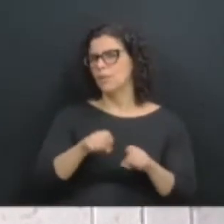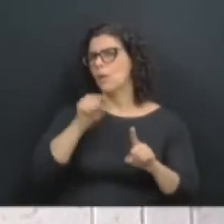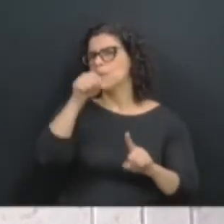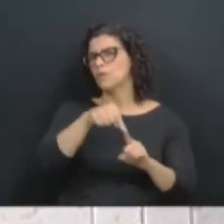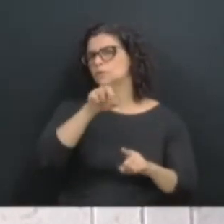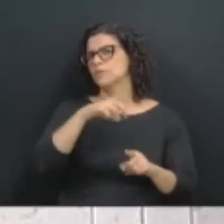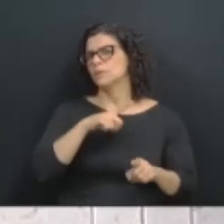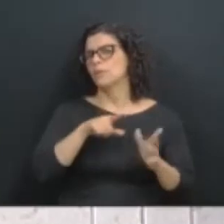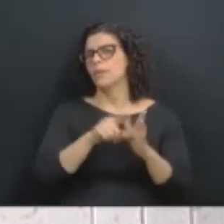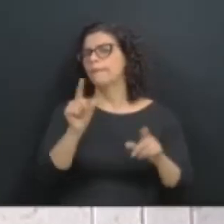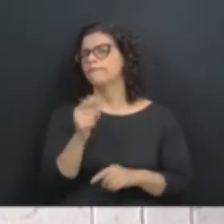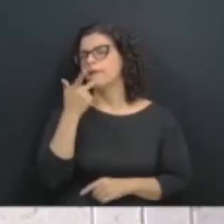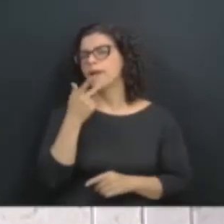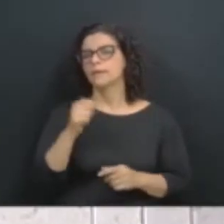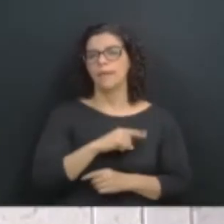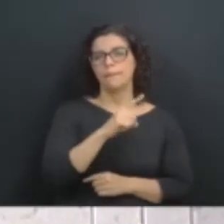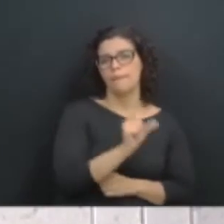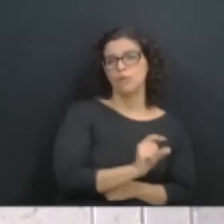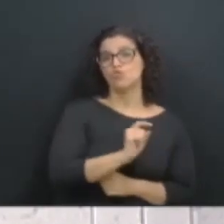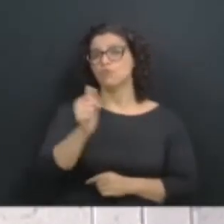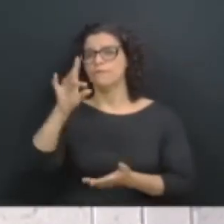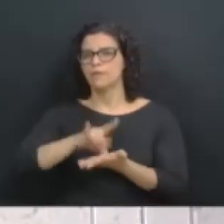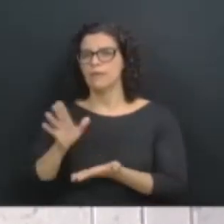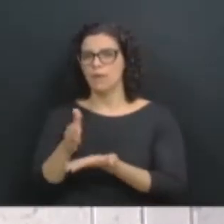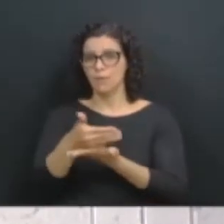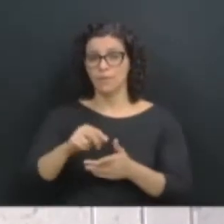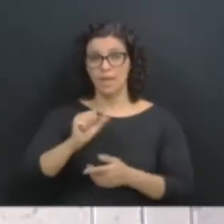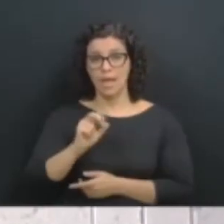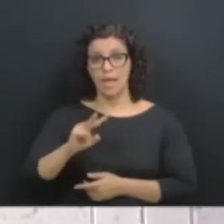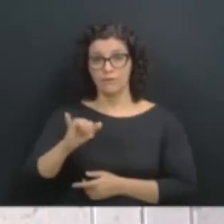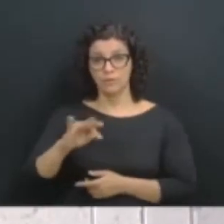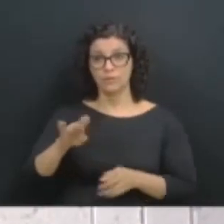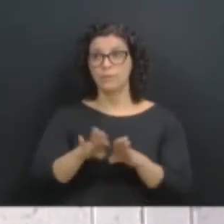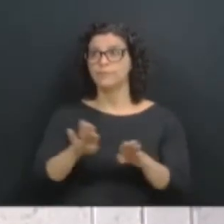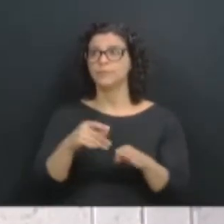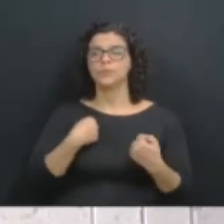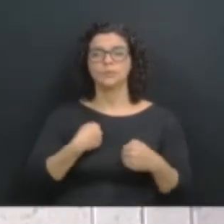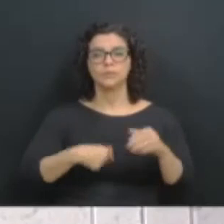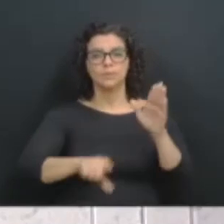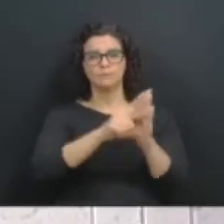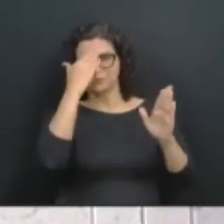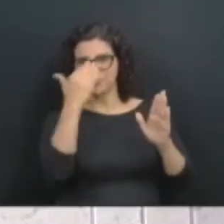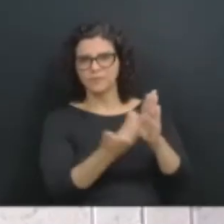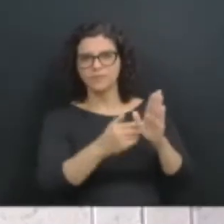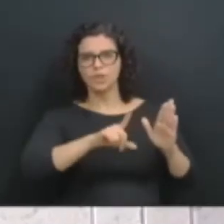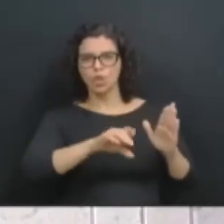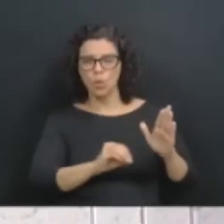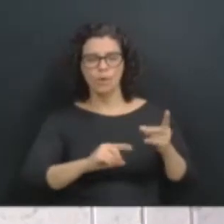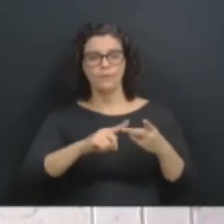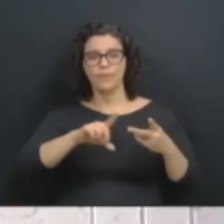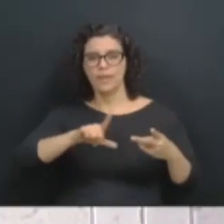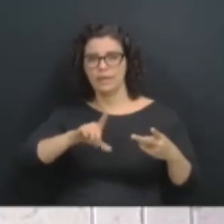forma intencional? Porque a destinação desse superávit não precisa seguir o que está contido na LDO, ou na LOA, ou